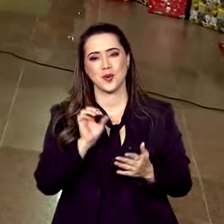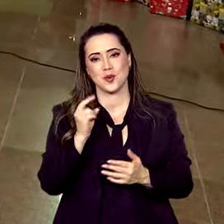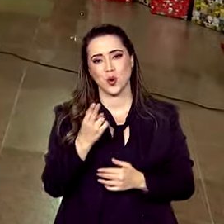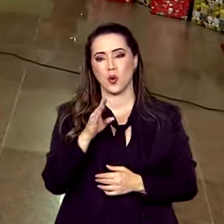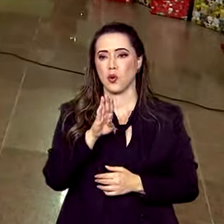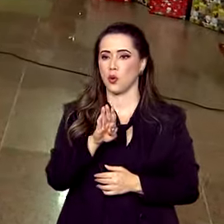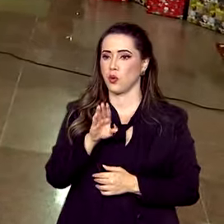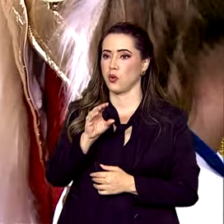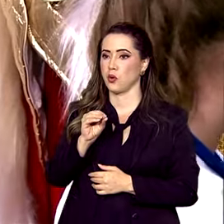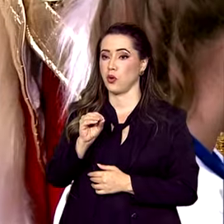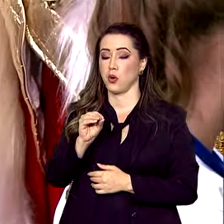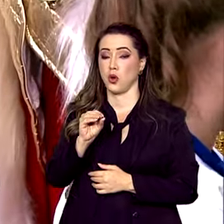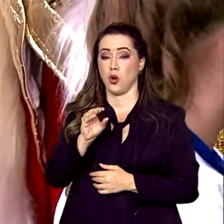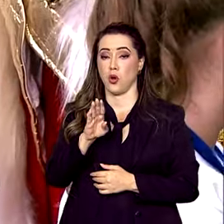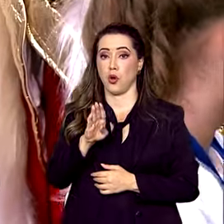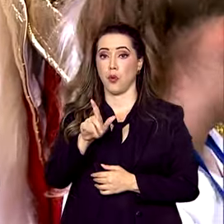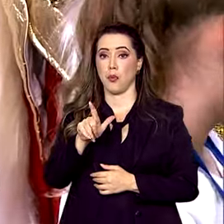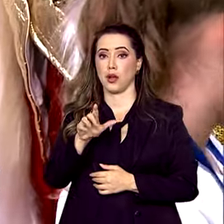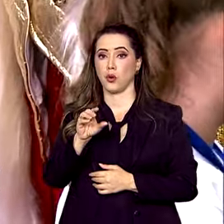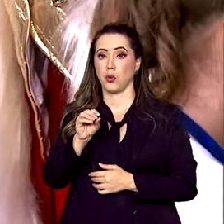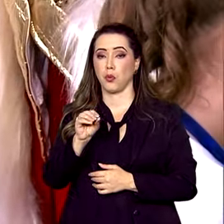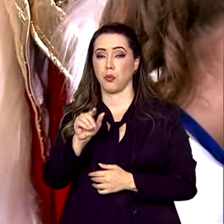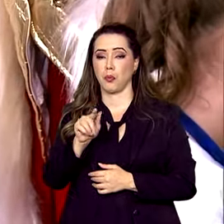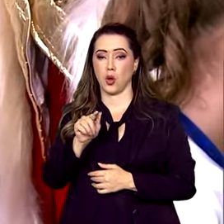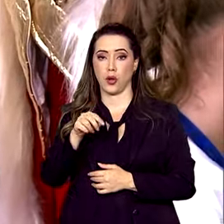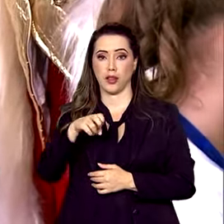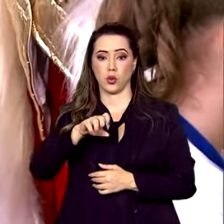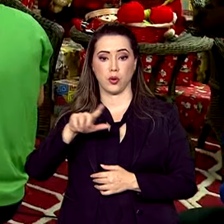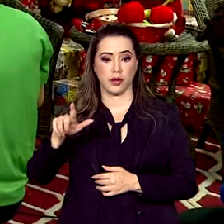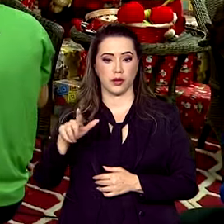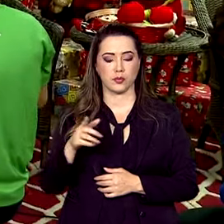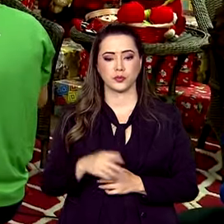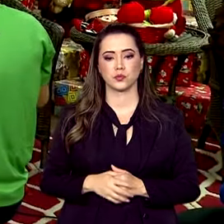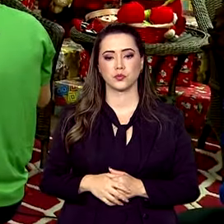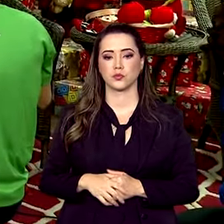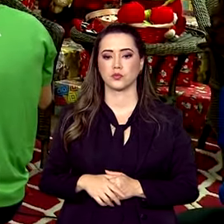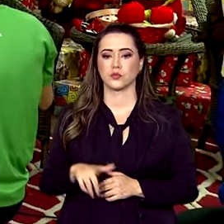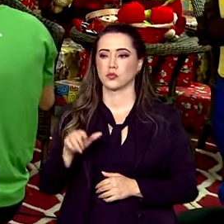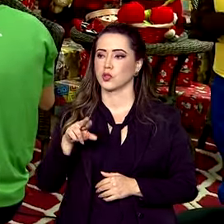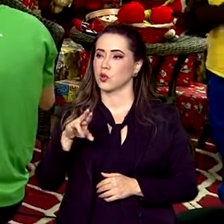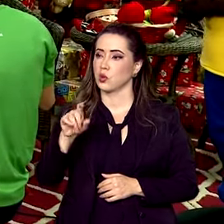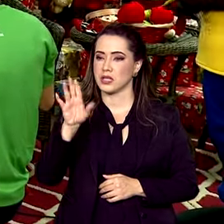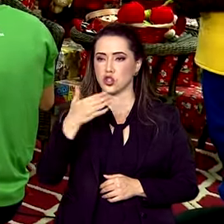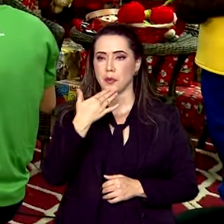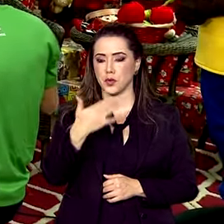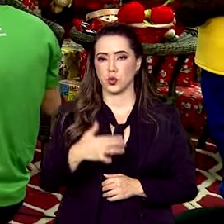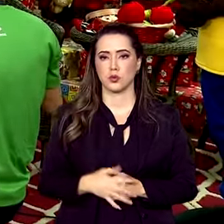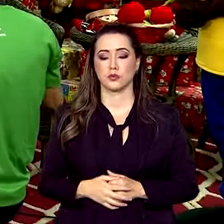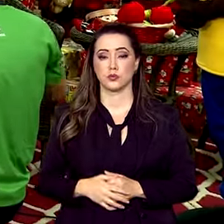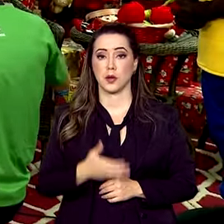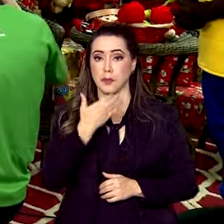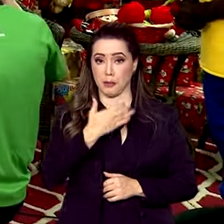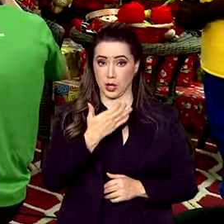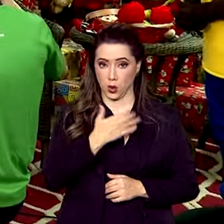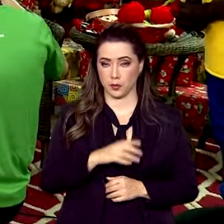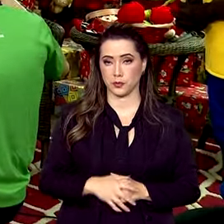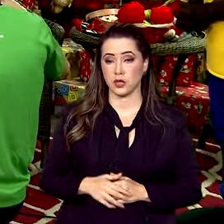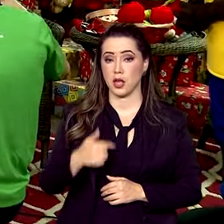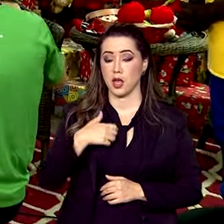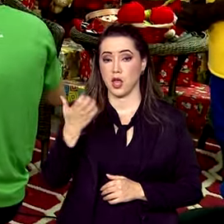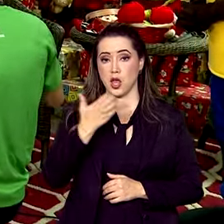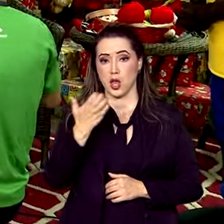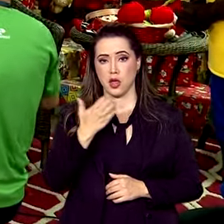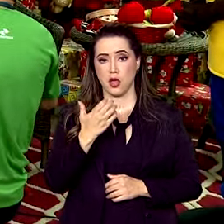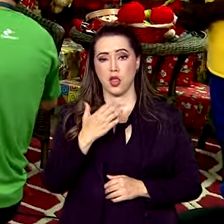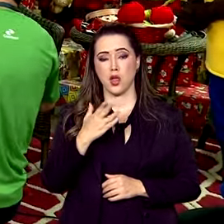blog Noel. Luísa já fez o seu pedido. Para Papai Noel, eu queria uma Barbie que